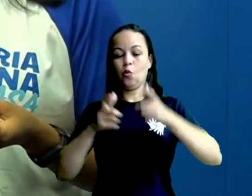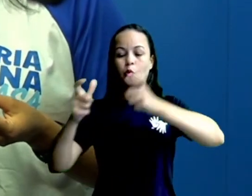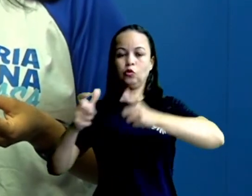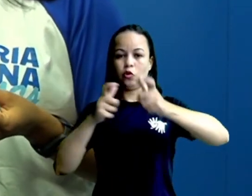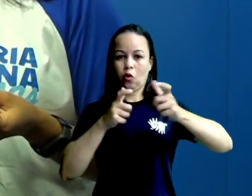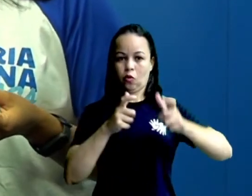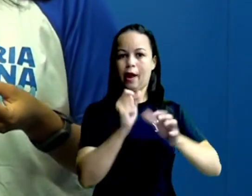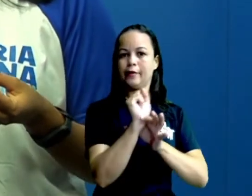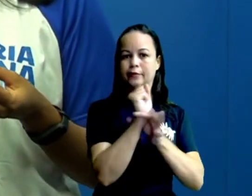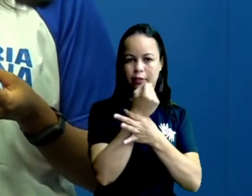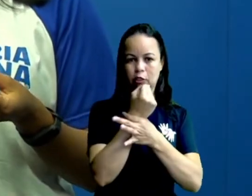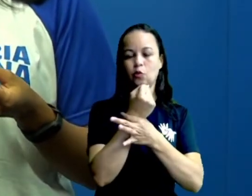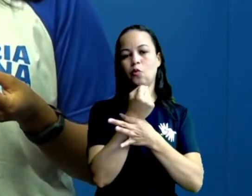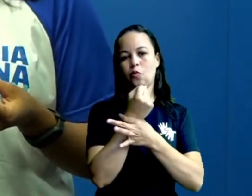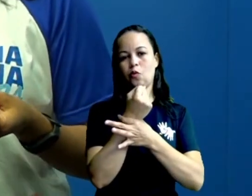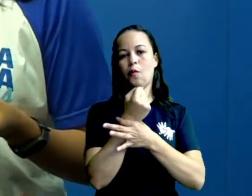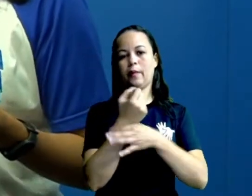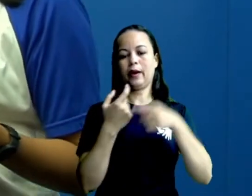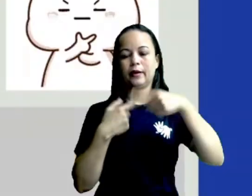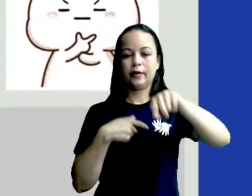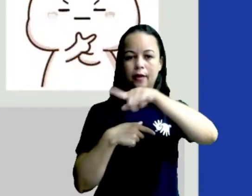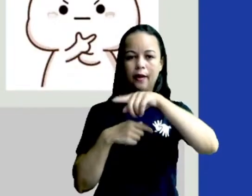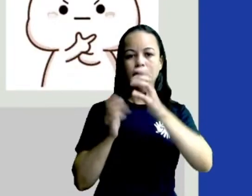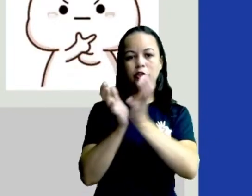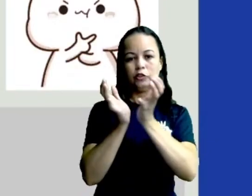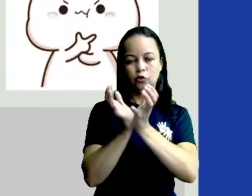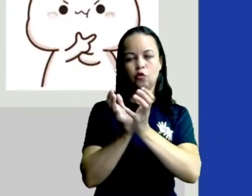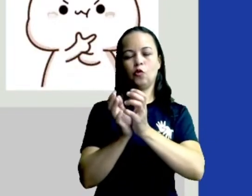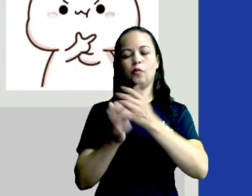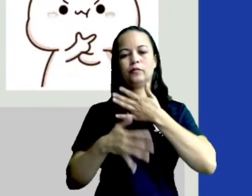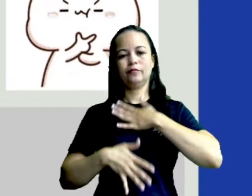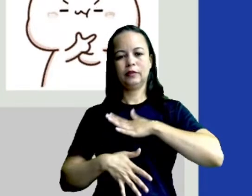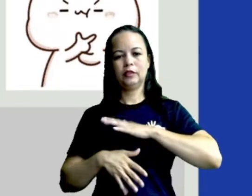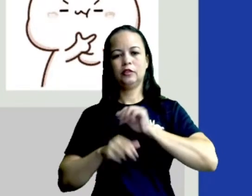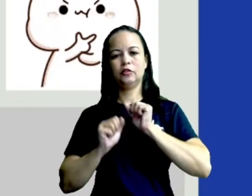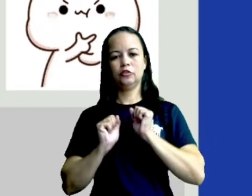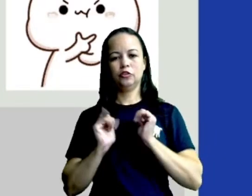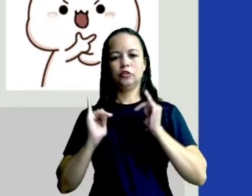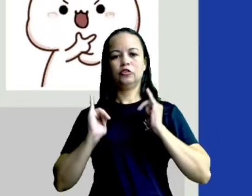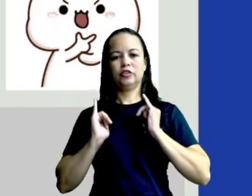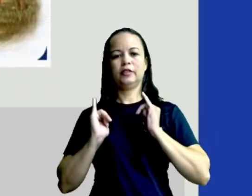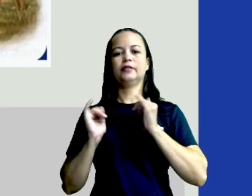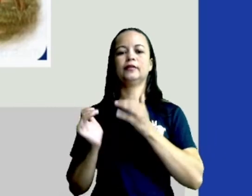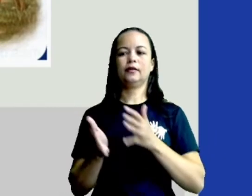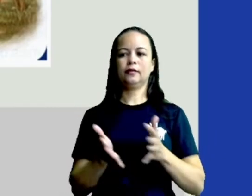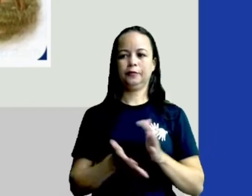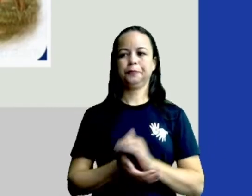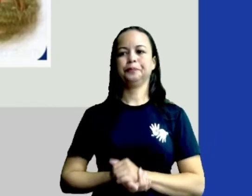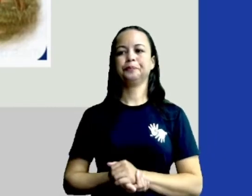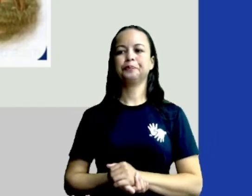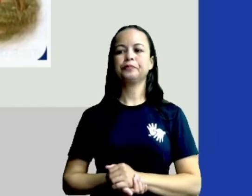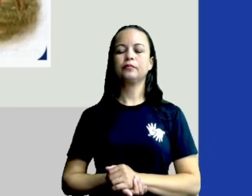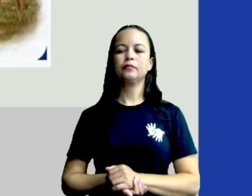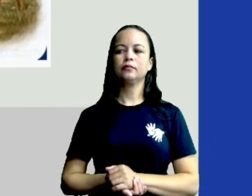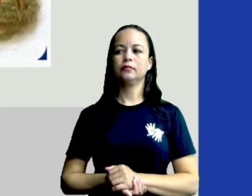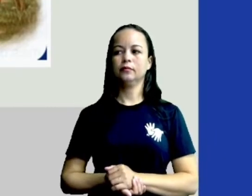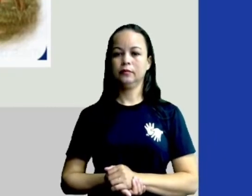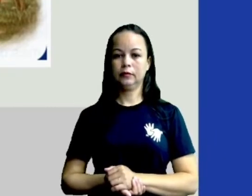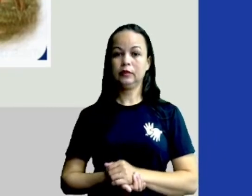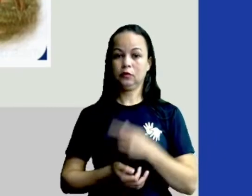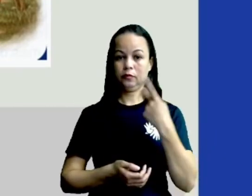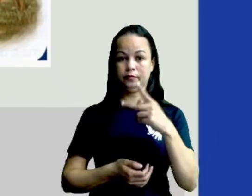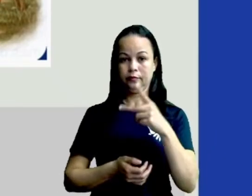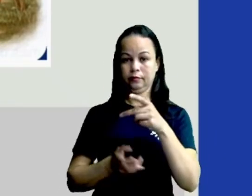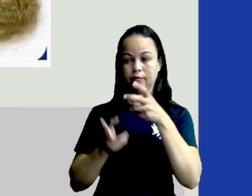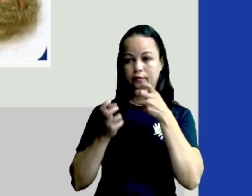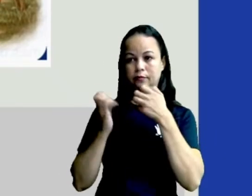locais seguros para descanso. Beleza? Passa aí a slide para a gente ver. Olha aí essa aqui